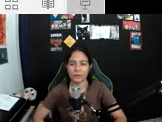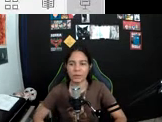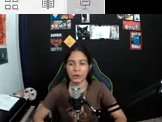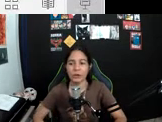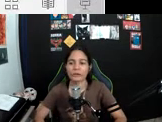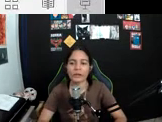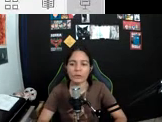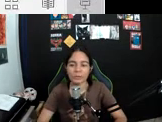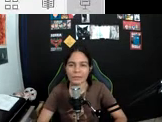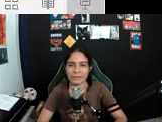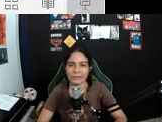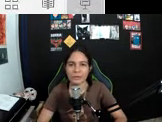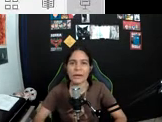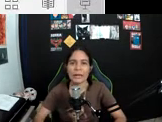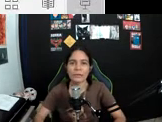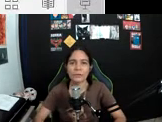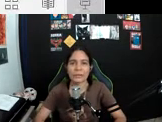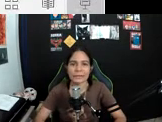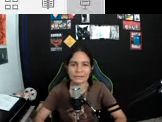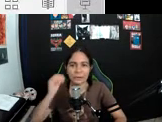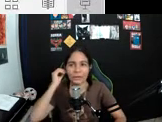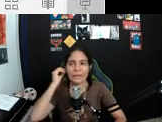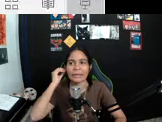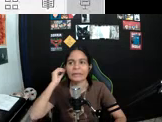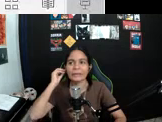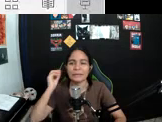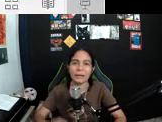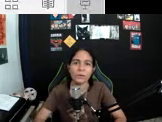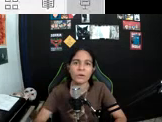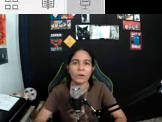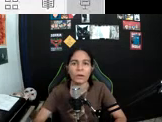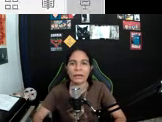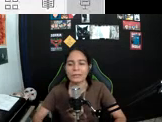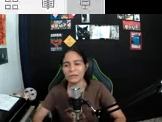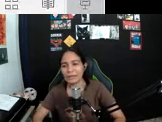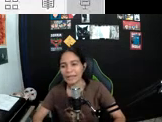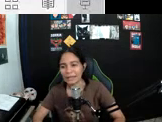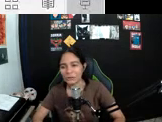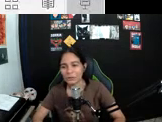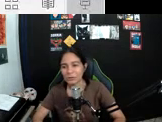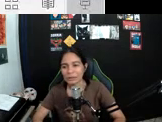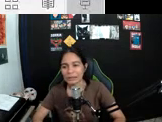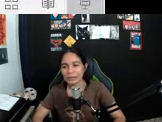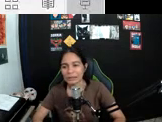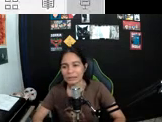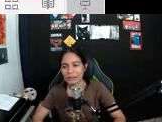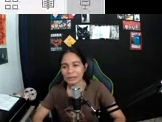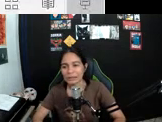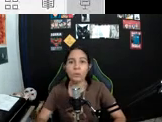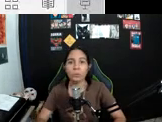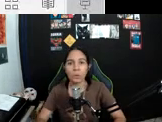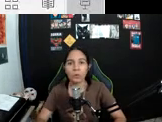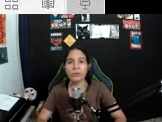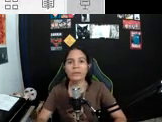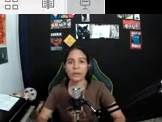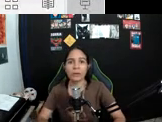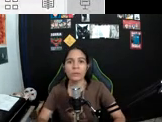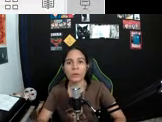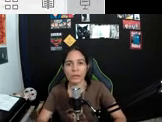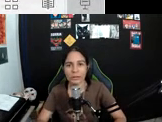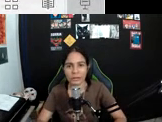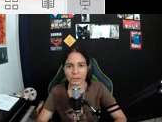doutorado. Só que no Brasil, a educação ela é tão colocada de lado que até um